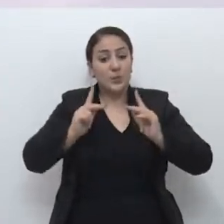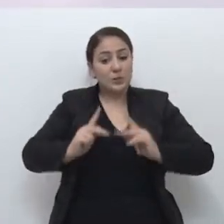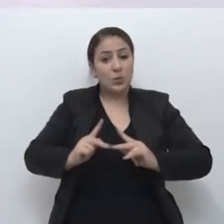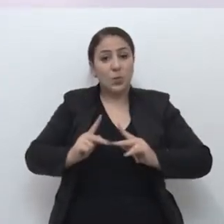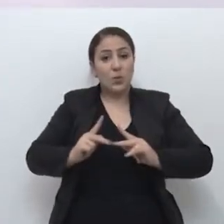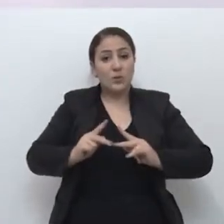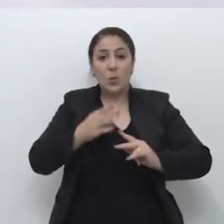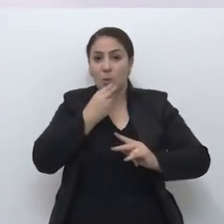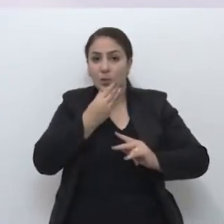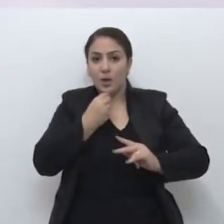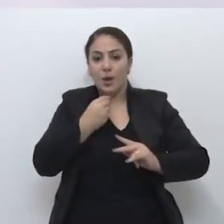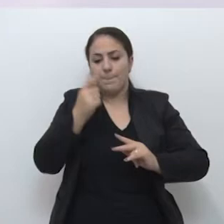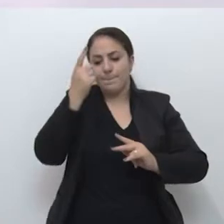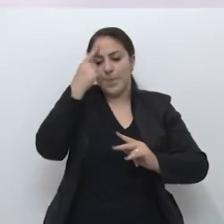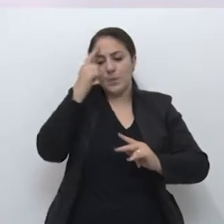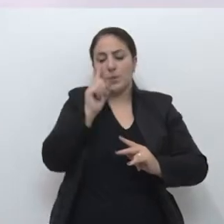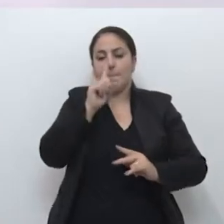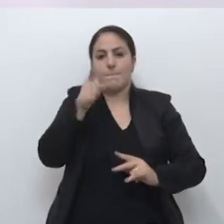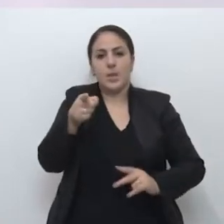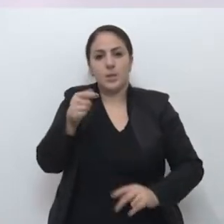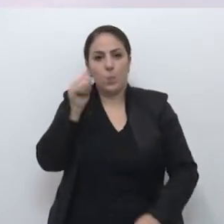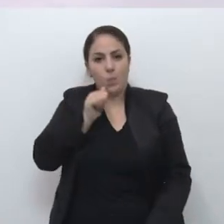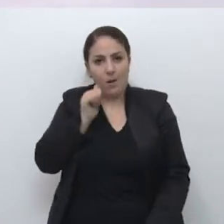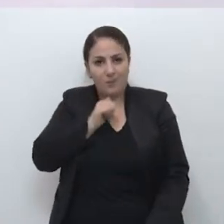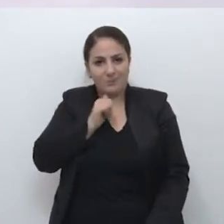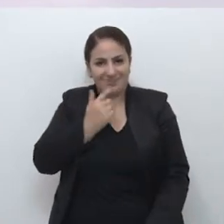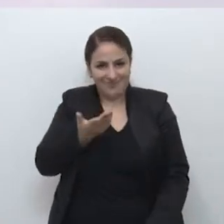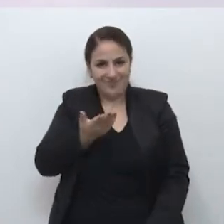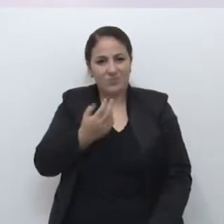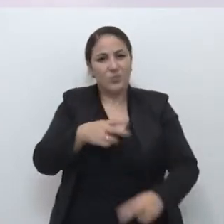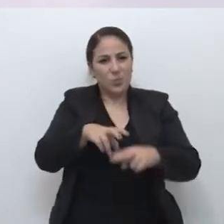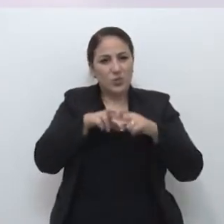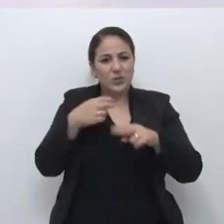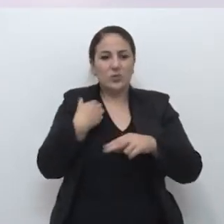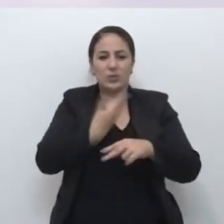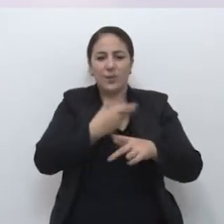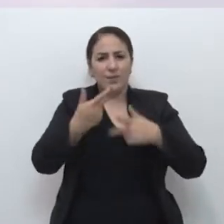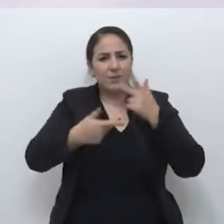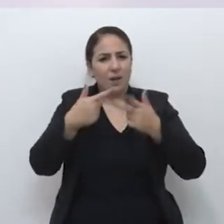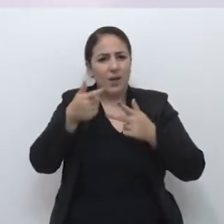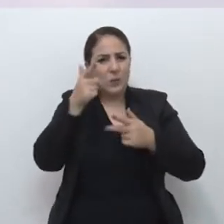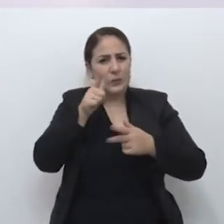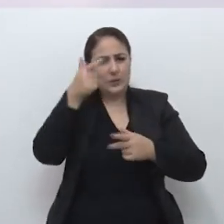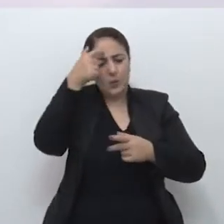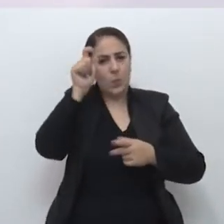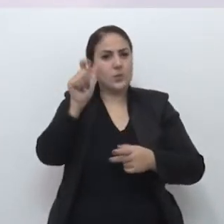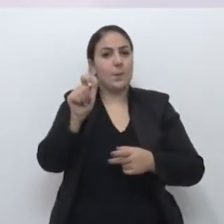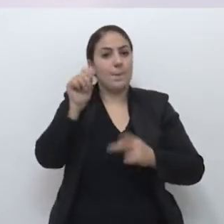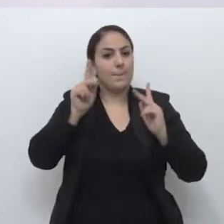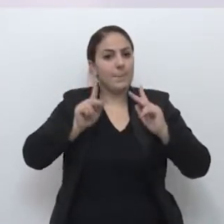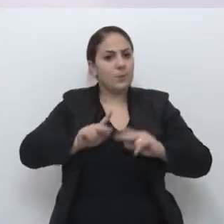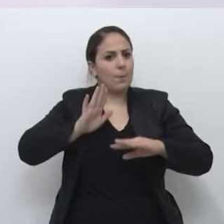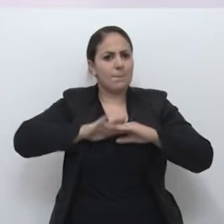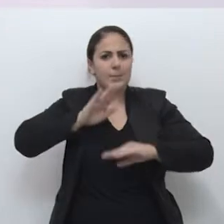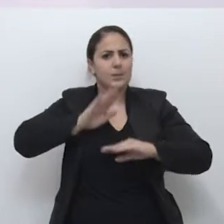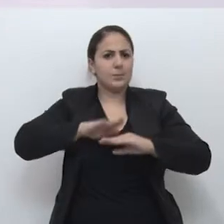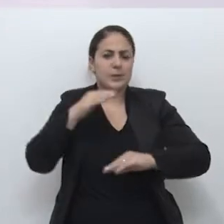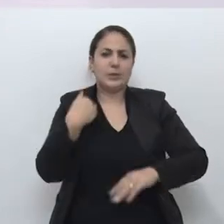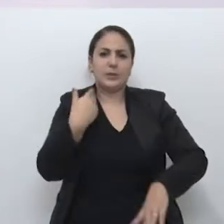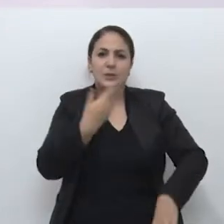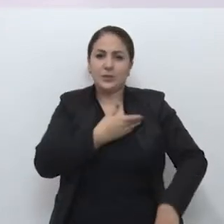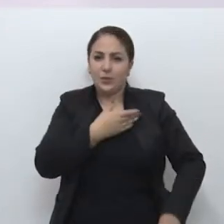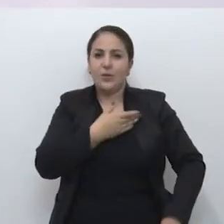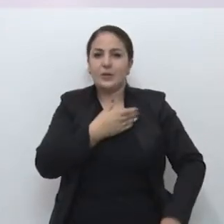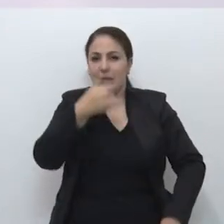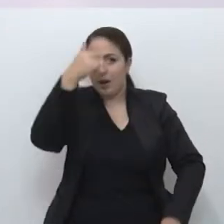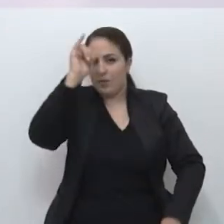companheiros como se fossem propriedade deles. Então, no momento que a gente passa a falar sobre isso, passa a conscientizar as pessoas, cada vez mais a gente